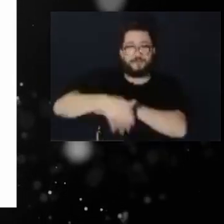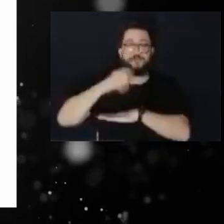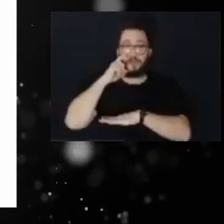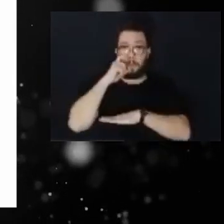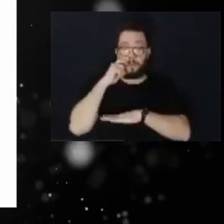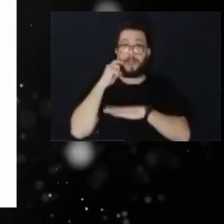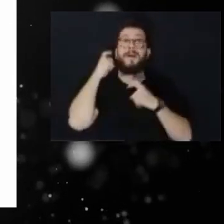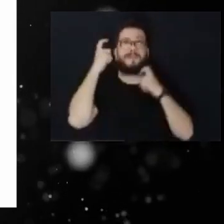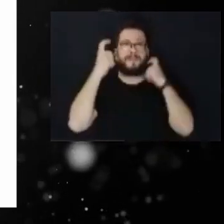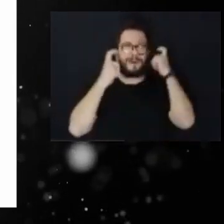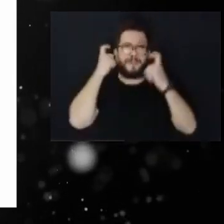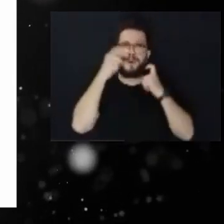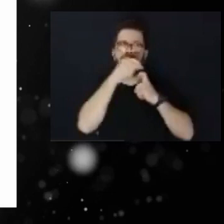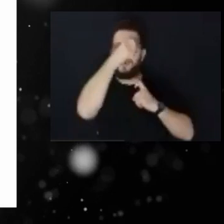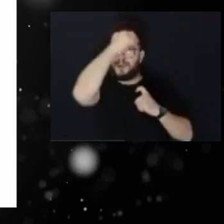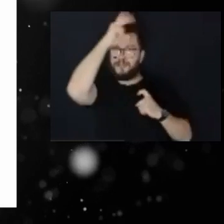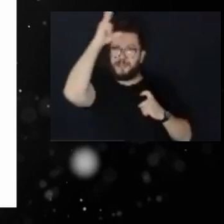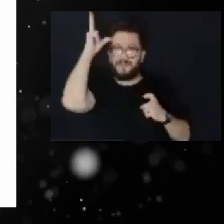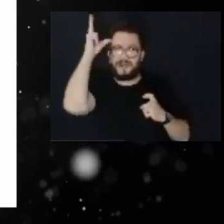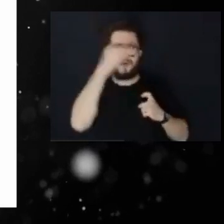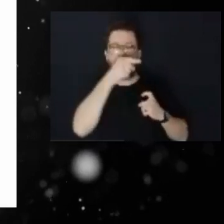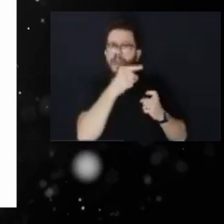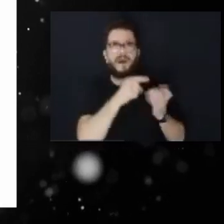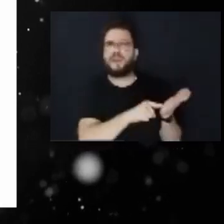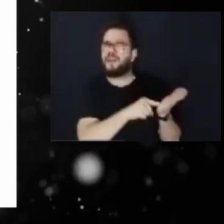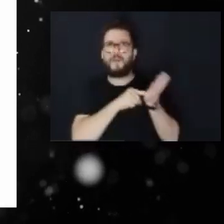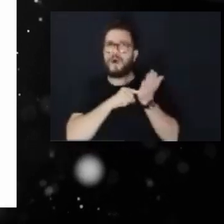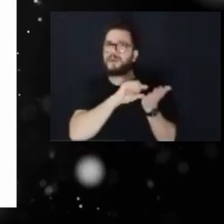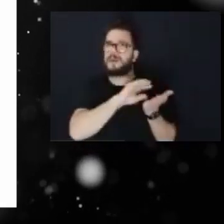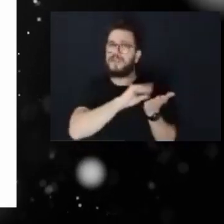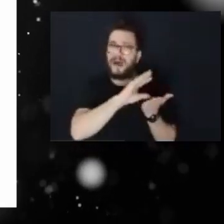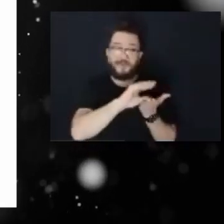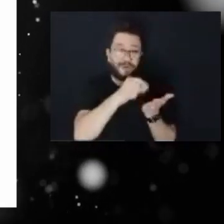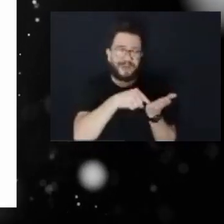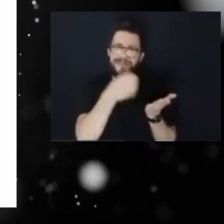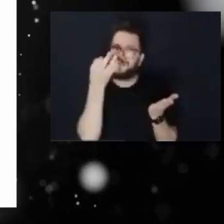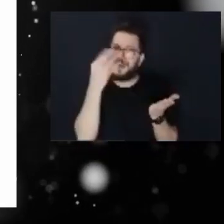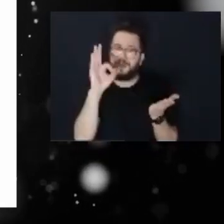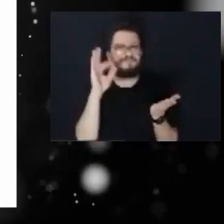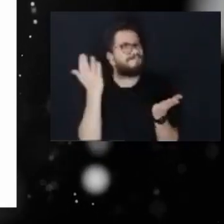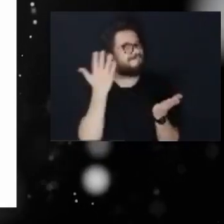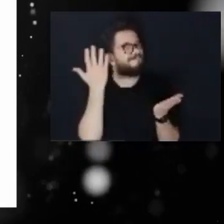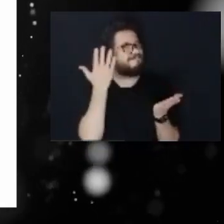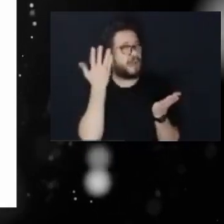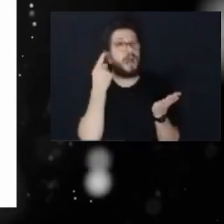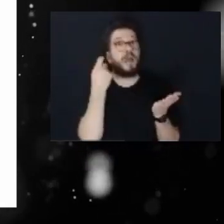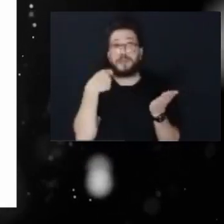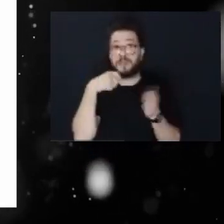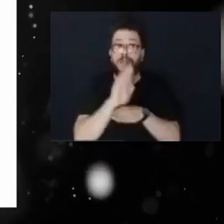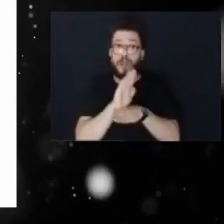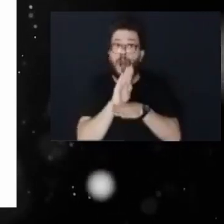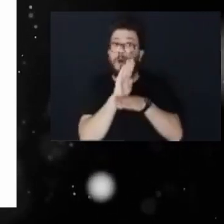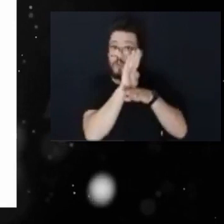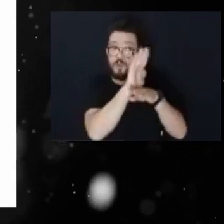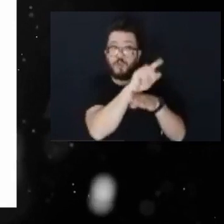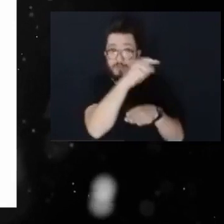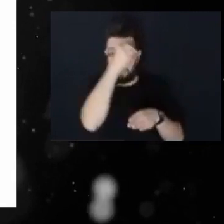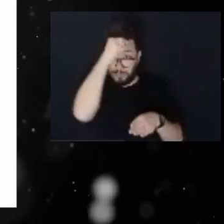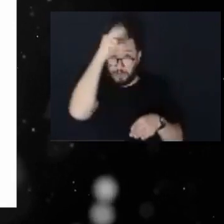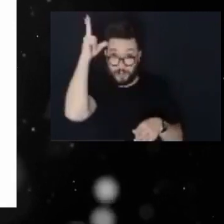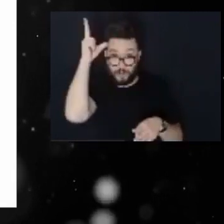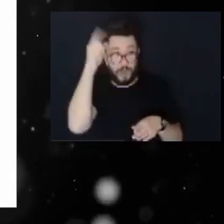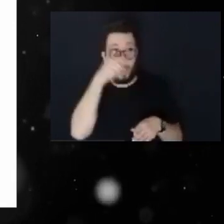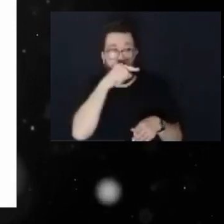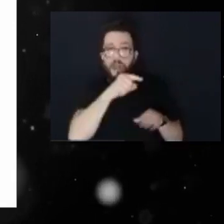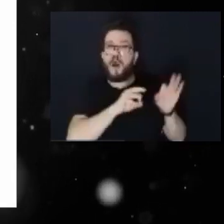dados da prefeitura. Nós podemos ajudar essas prefeituras a formular um boletim de maneira adequada, que Talvez isso